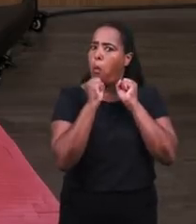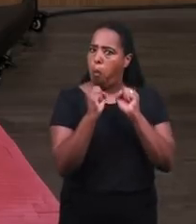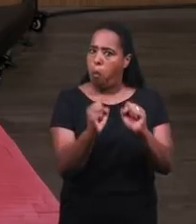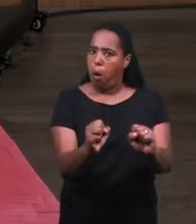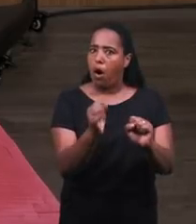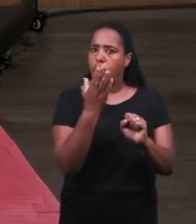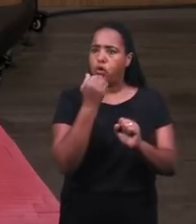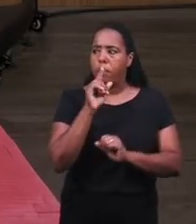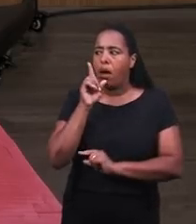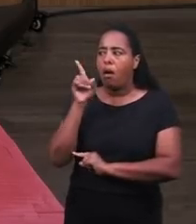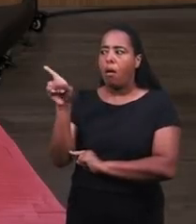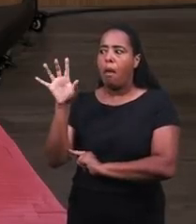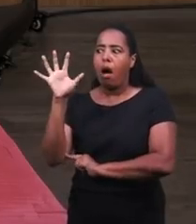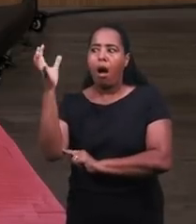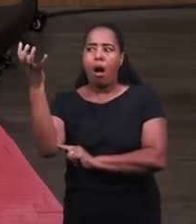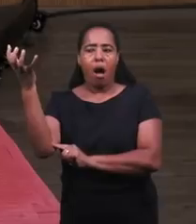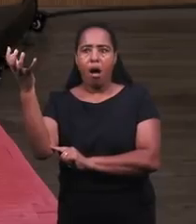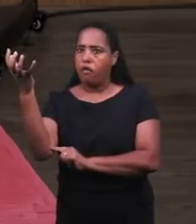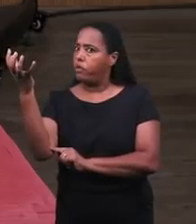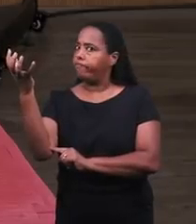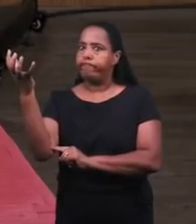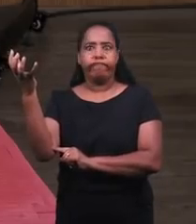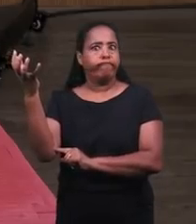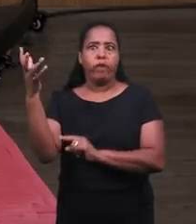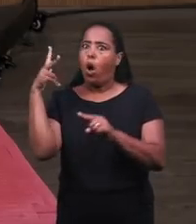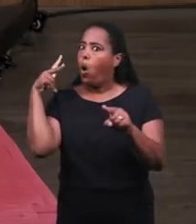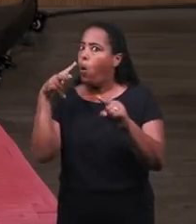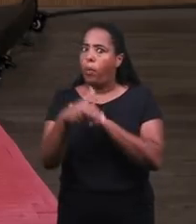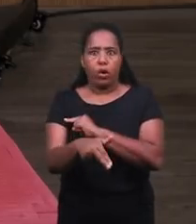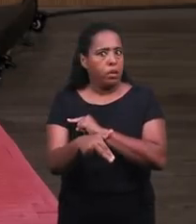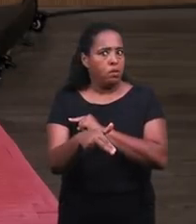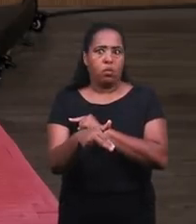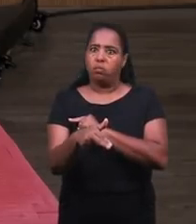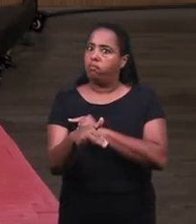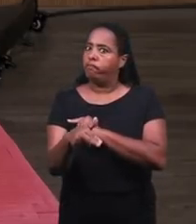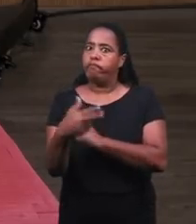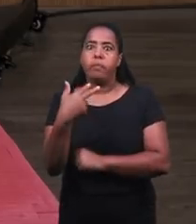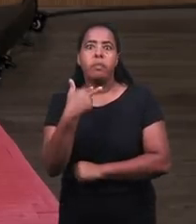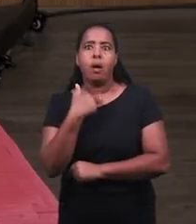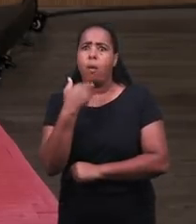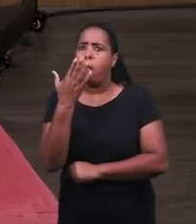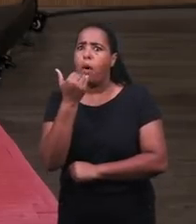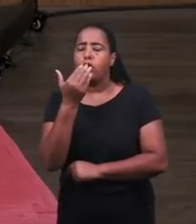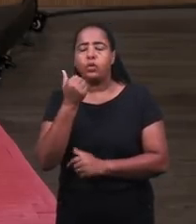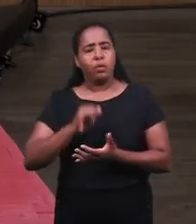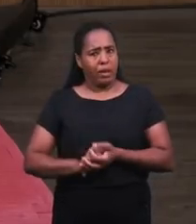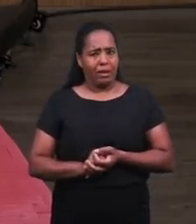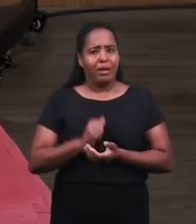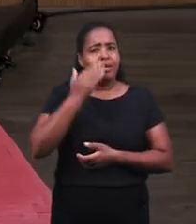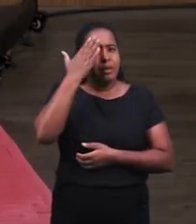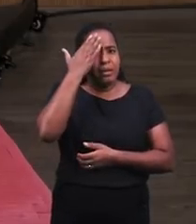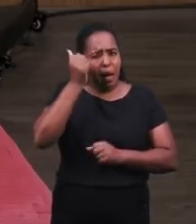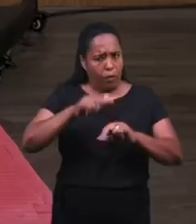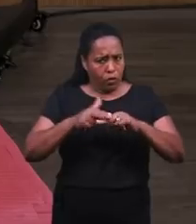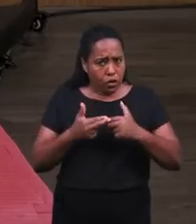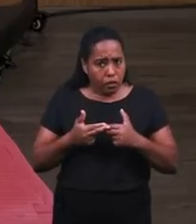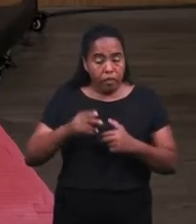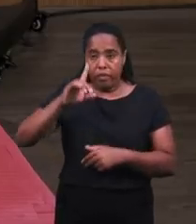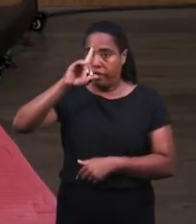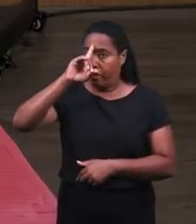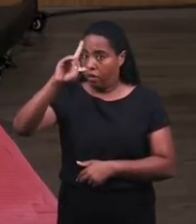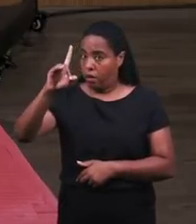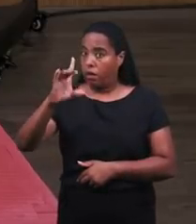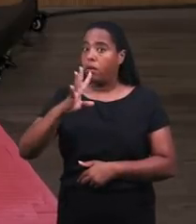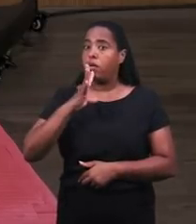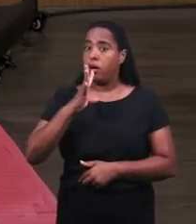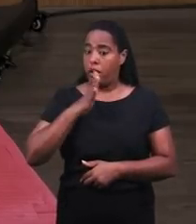do bem e do mal, Deus ordenou que não podia comer. Sabe por quê? Porque Deus, Ele nos conhece e sabe o que é